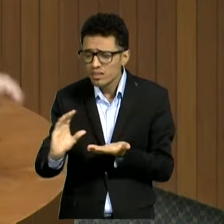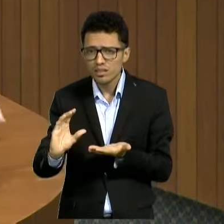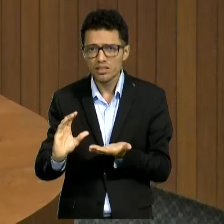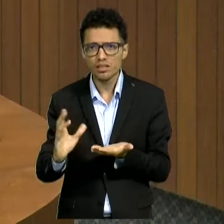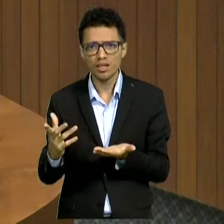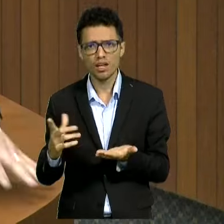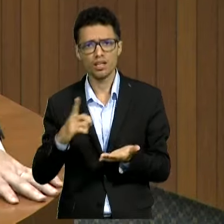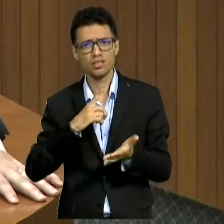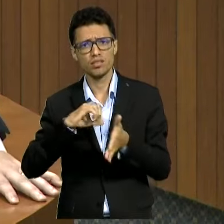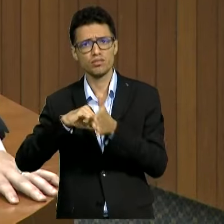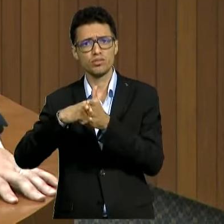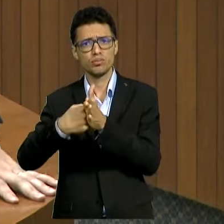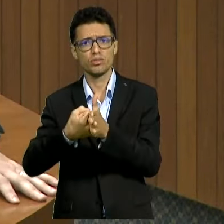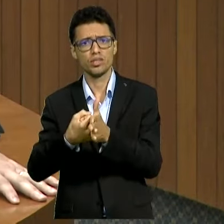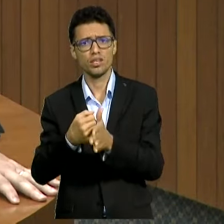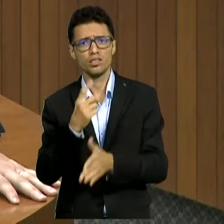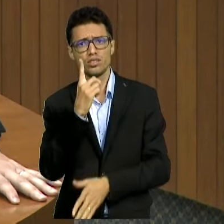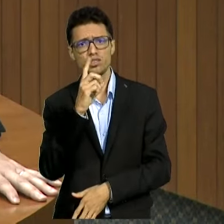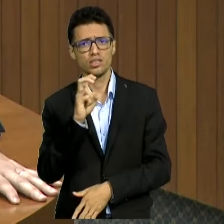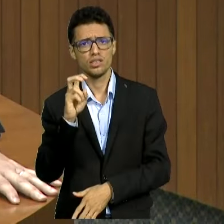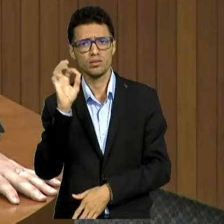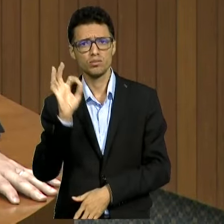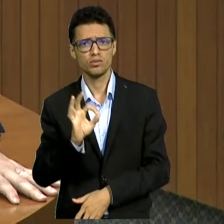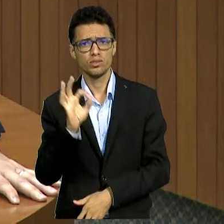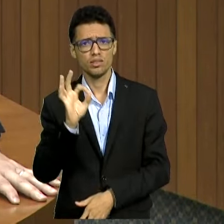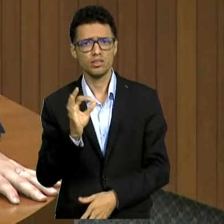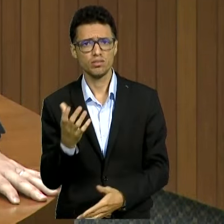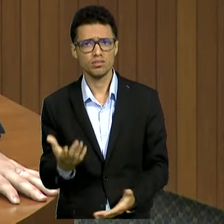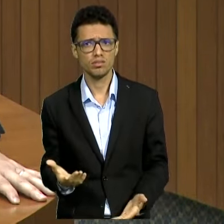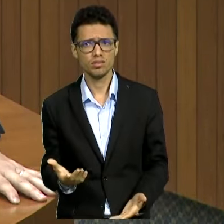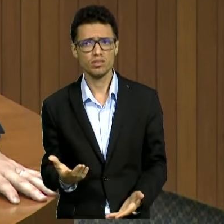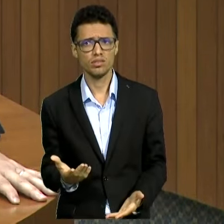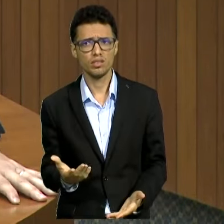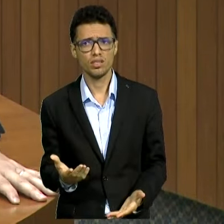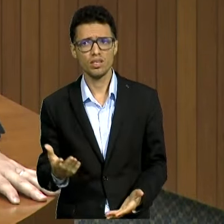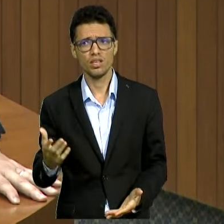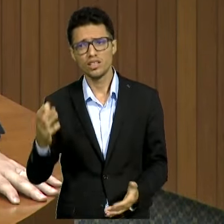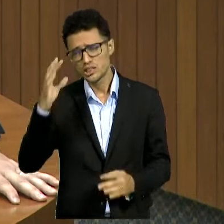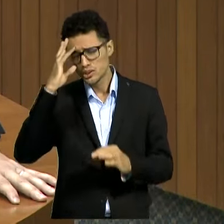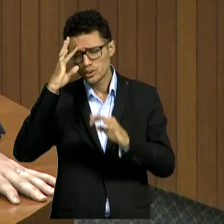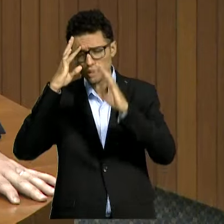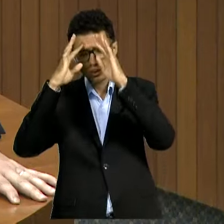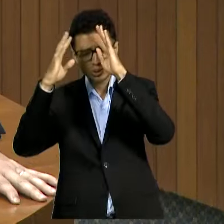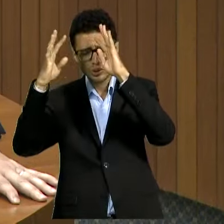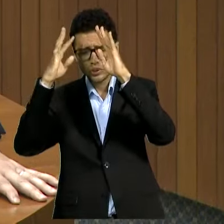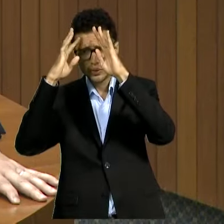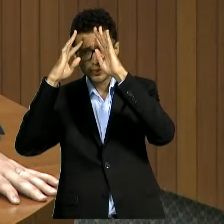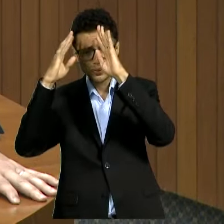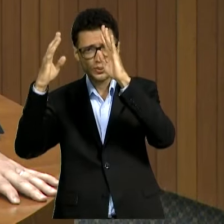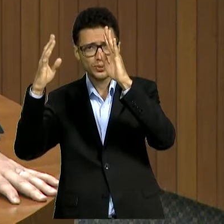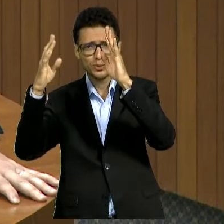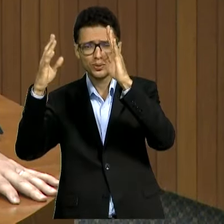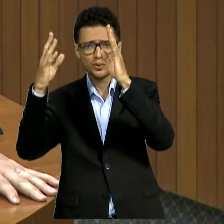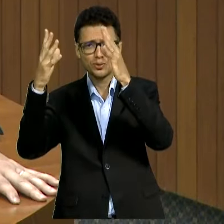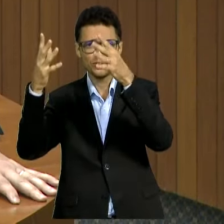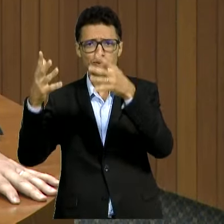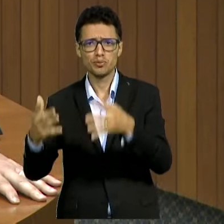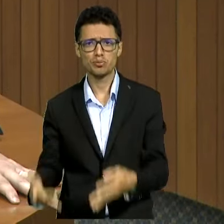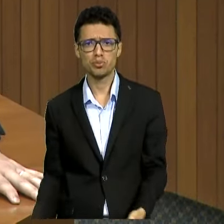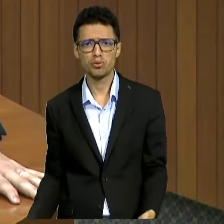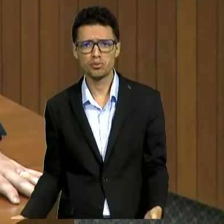um bloqueio de 15% desse valor. Tantos e tantos sonhos jogados fora,